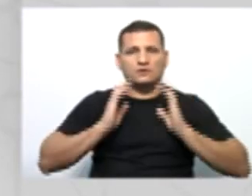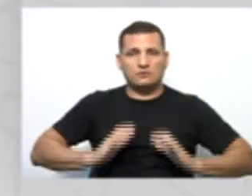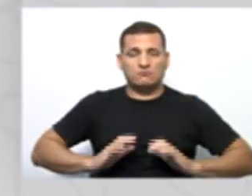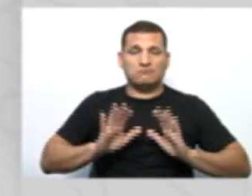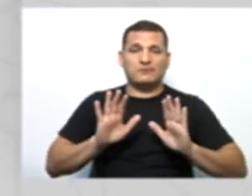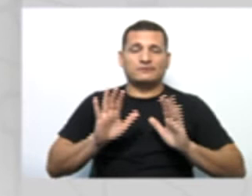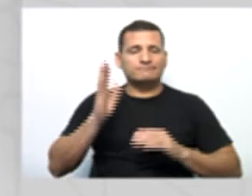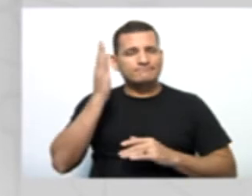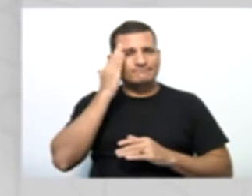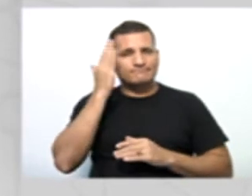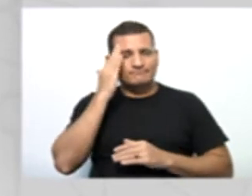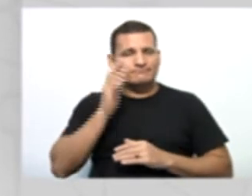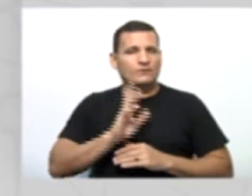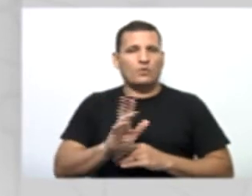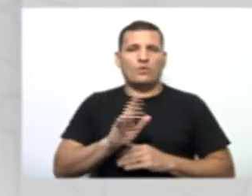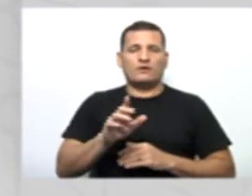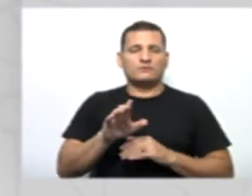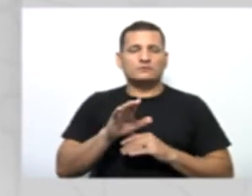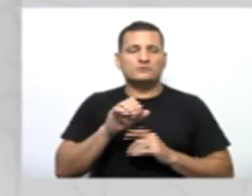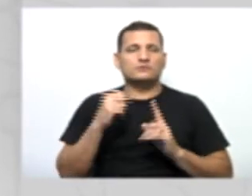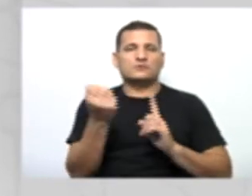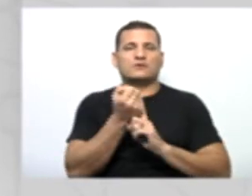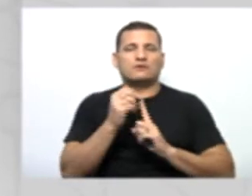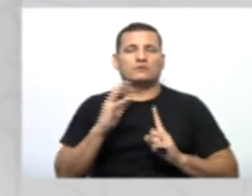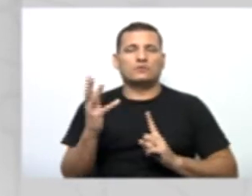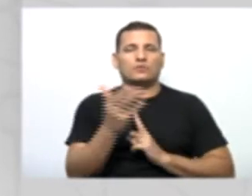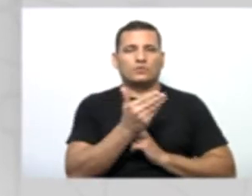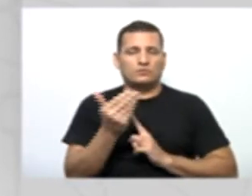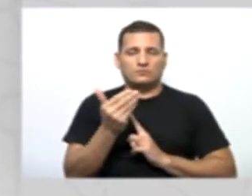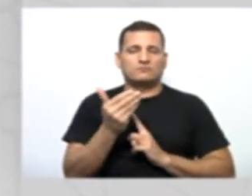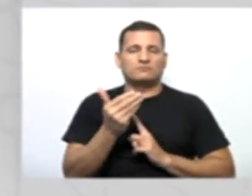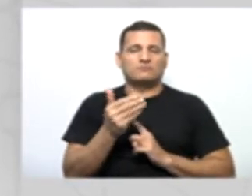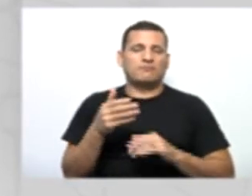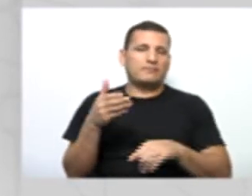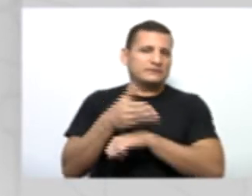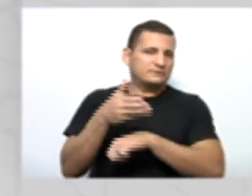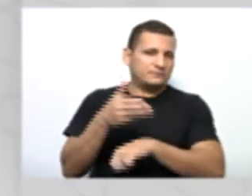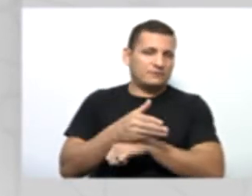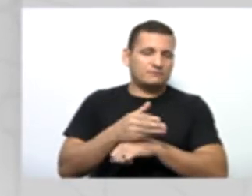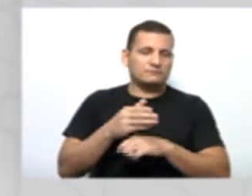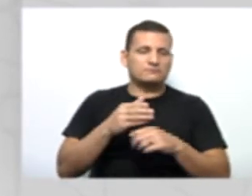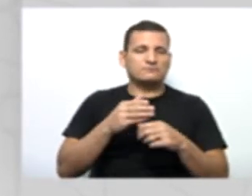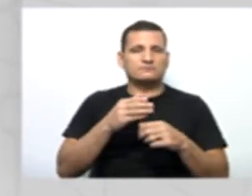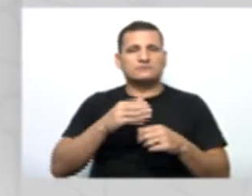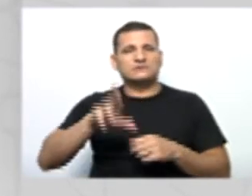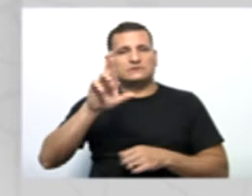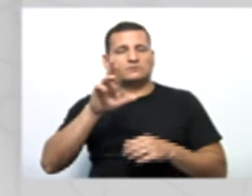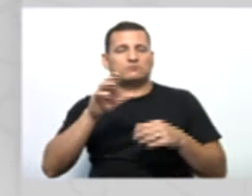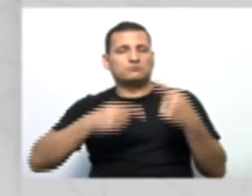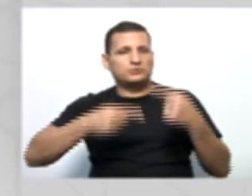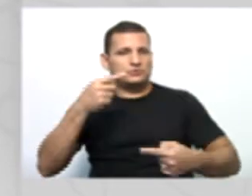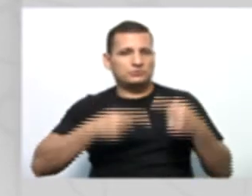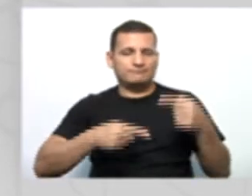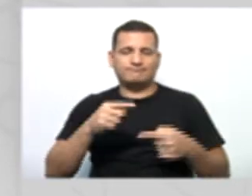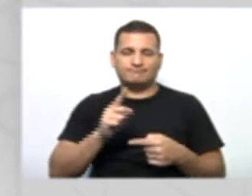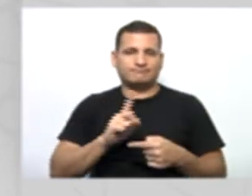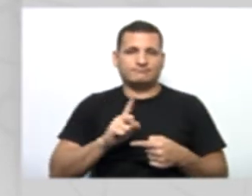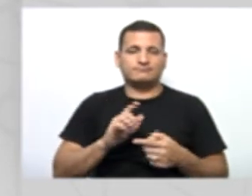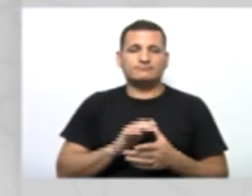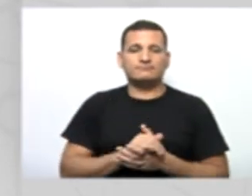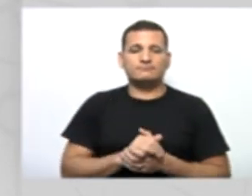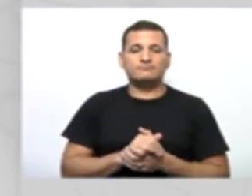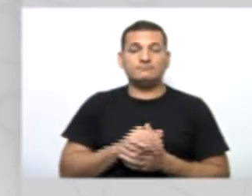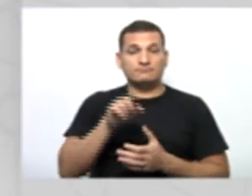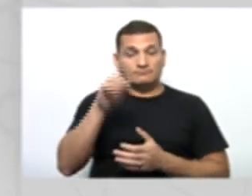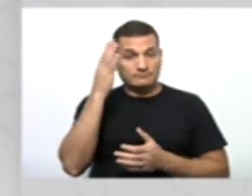a sociedade, no Estado moderno, participava das decisões políticas. Nós sabemos que